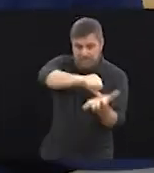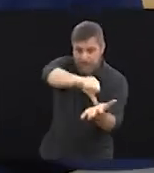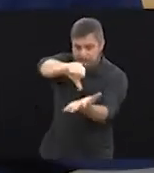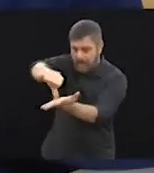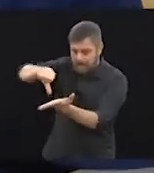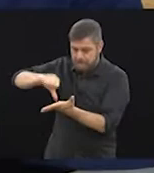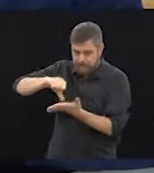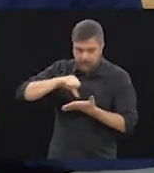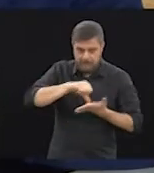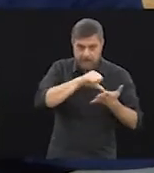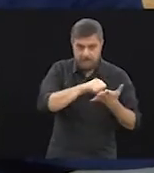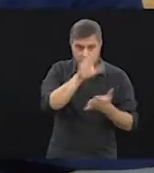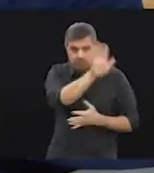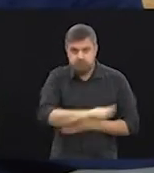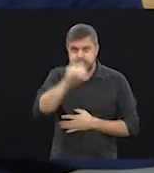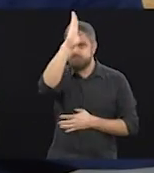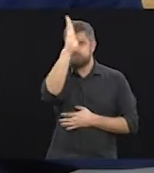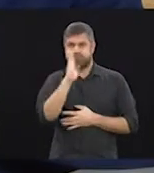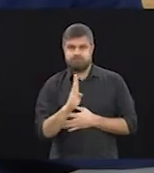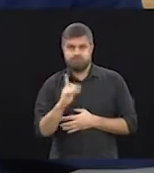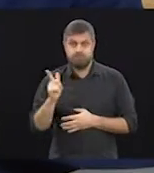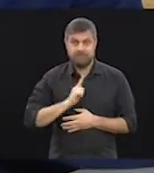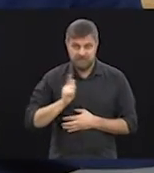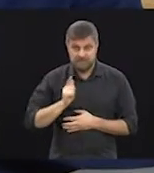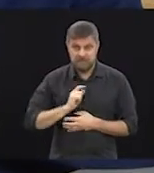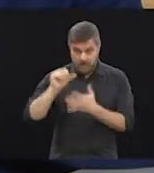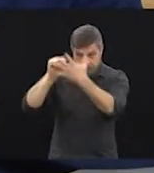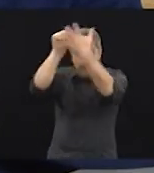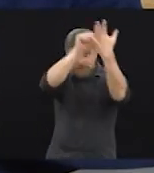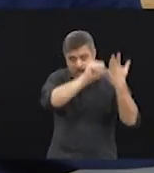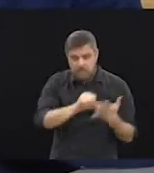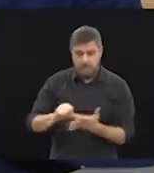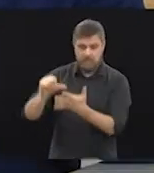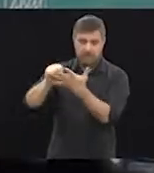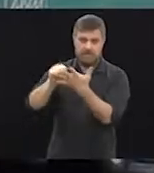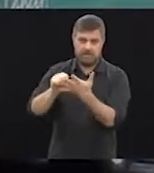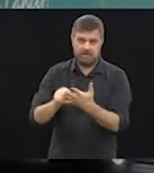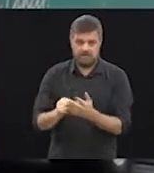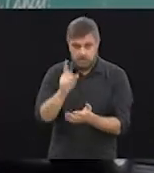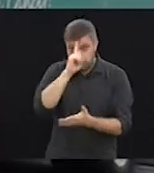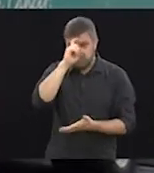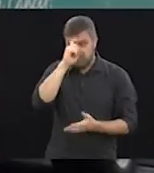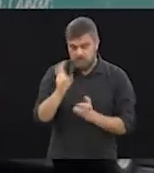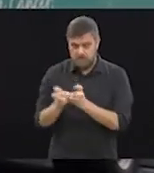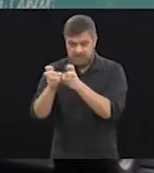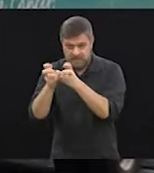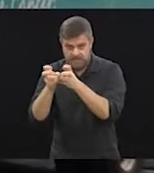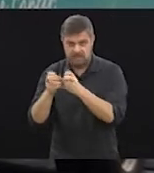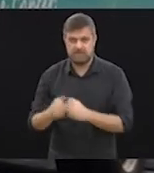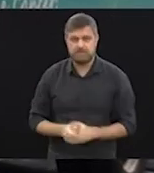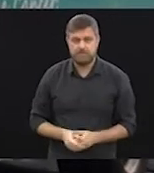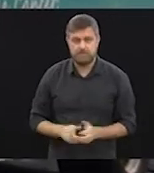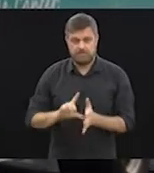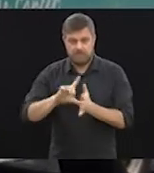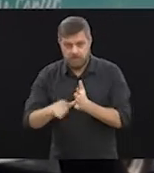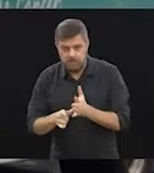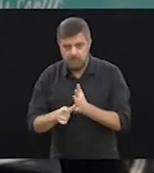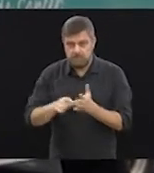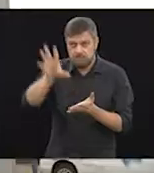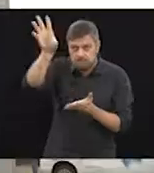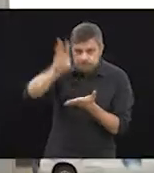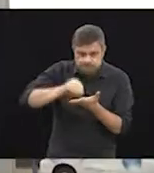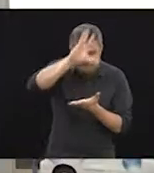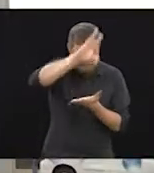no país de maneira a garantir territorialmente esse acesso. E a partir desses centros integrados,